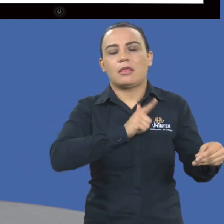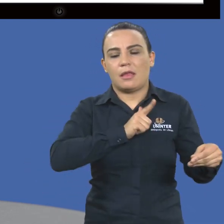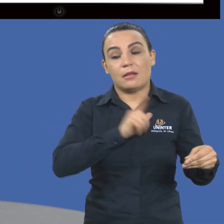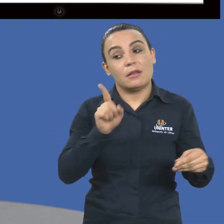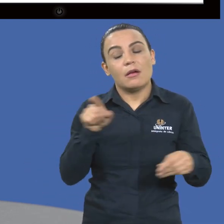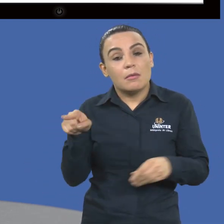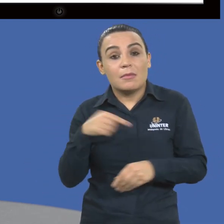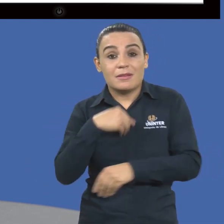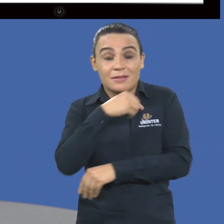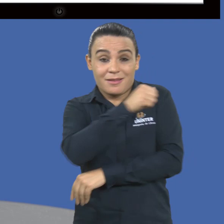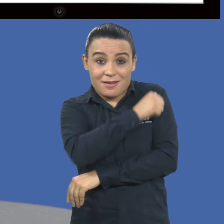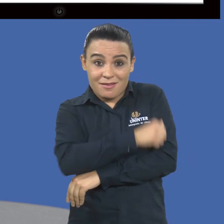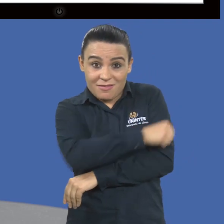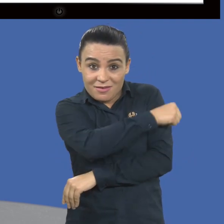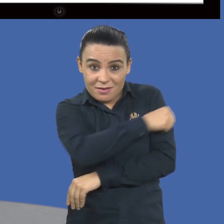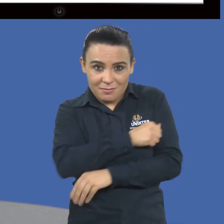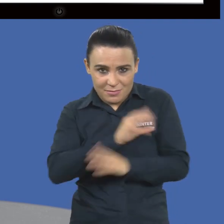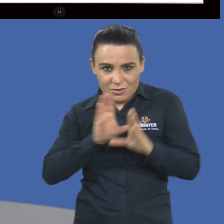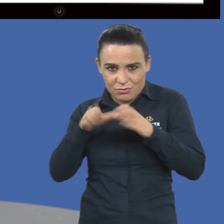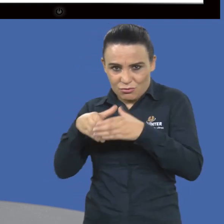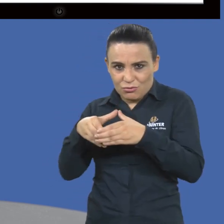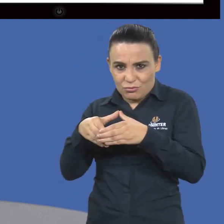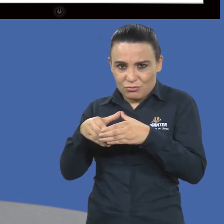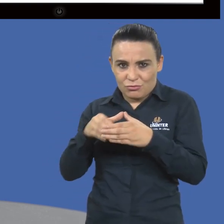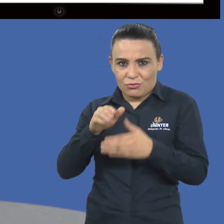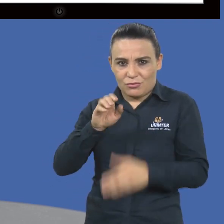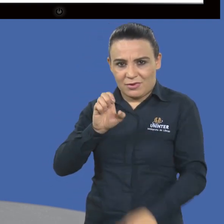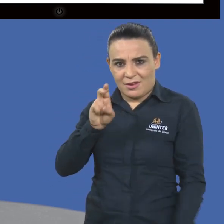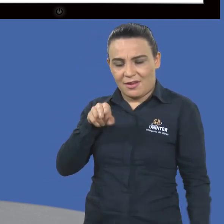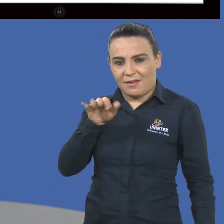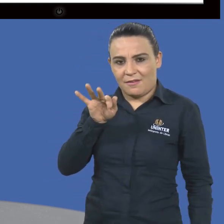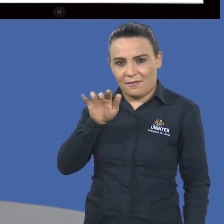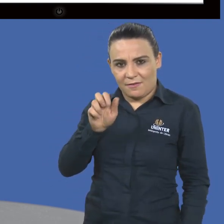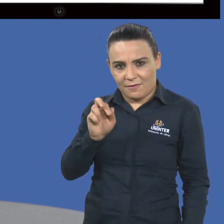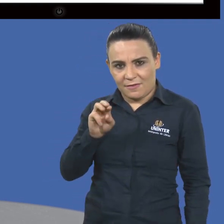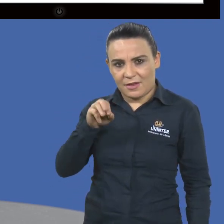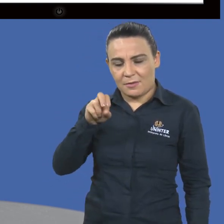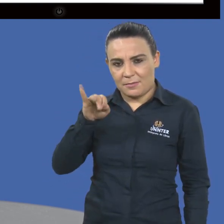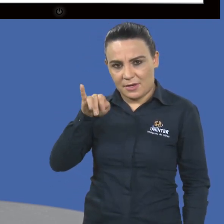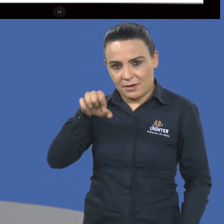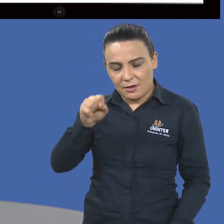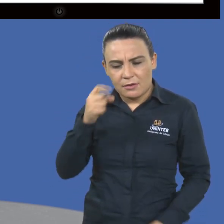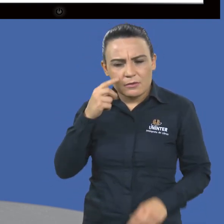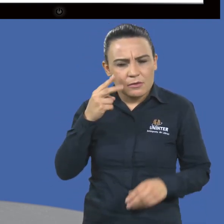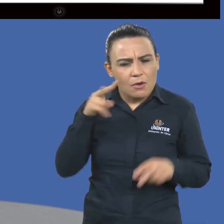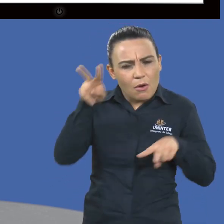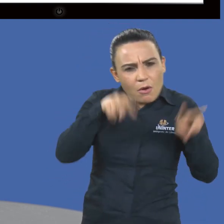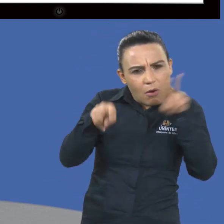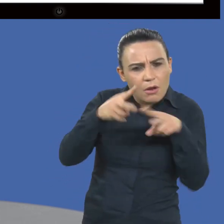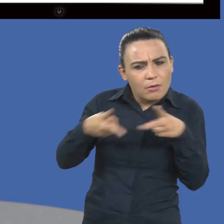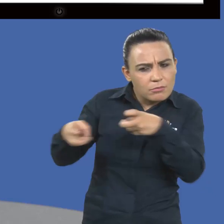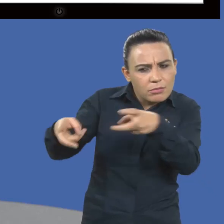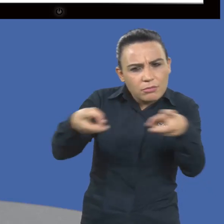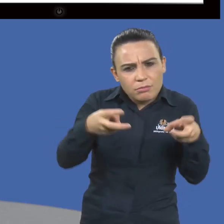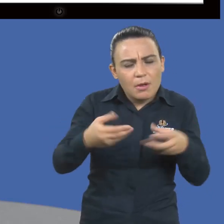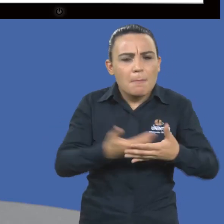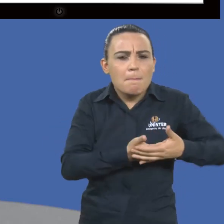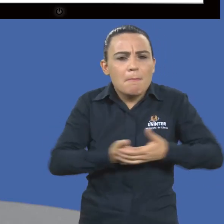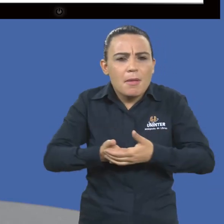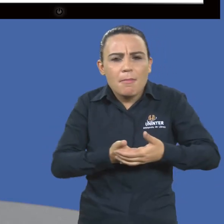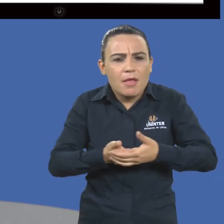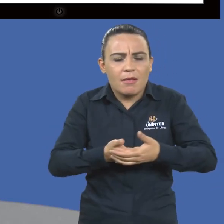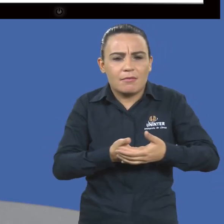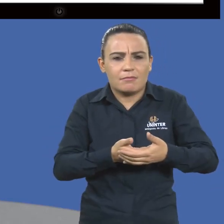pode ajudar avaliando essas crianças dentro, né, do berçário,